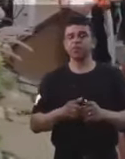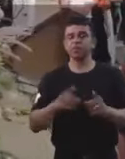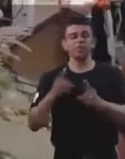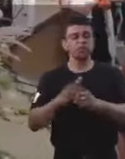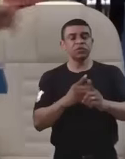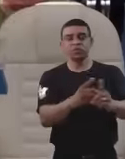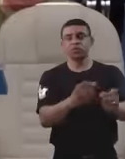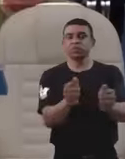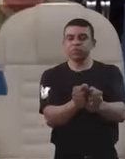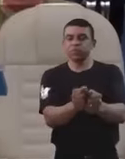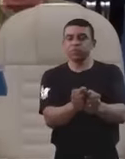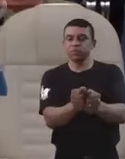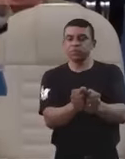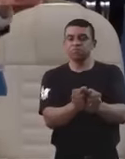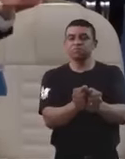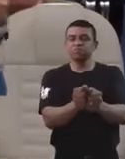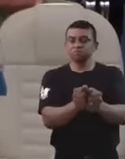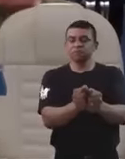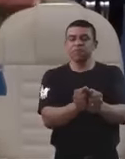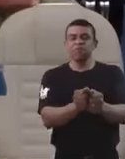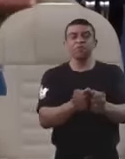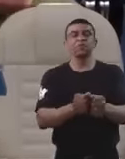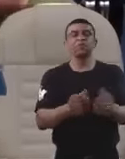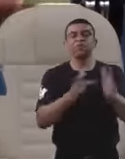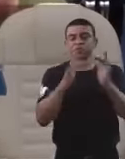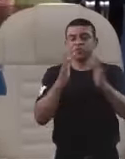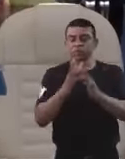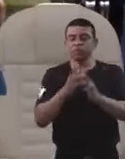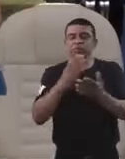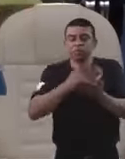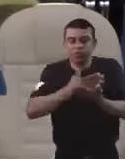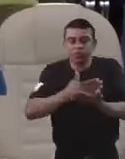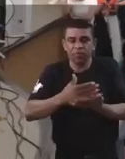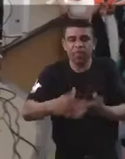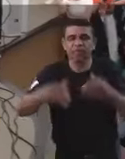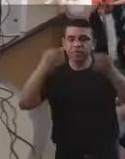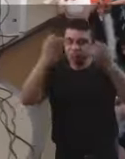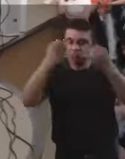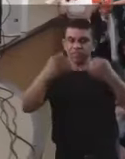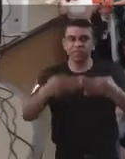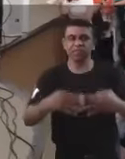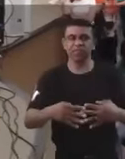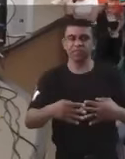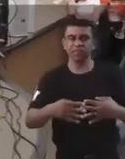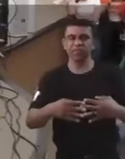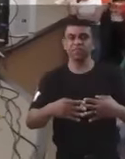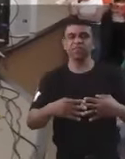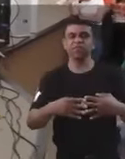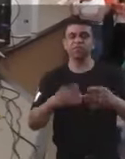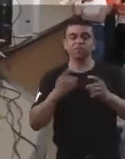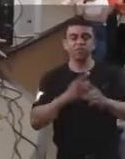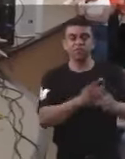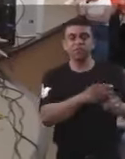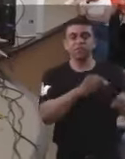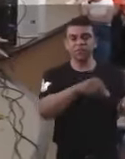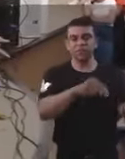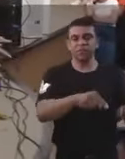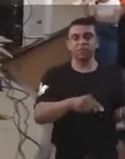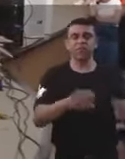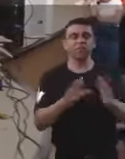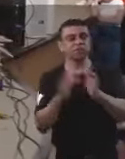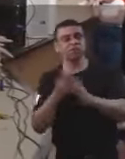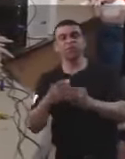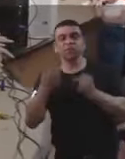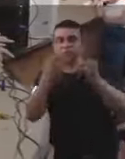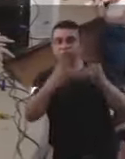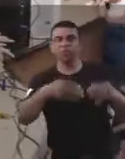discípulos. A multidão é grande, a multidão precisa da palavra, a multidão precisa do evangelho, mas a prioridade de